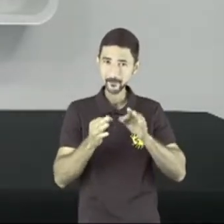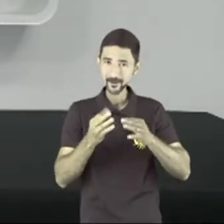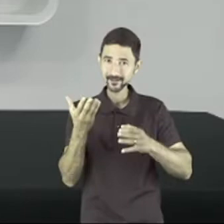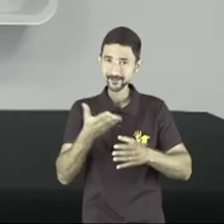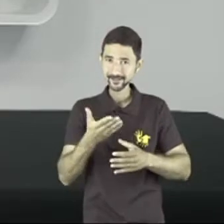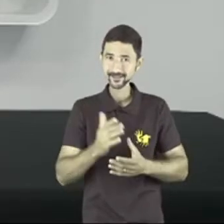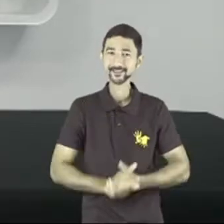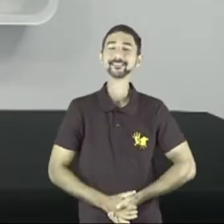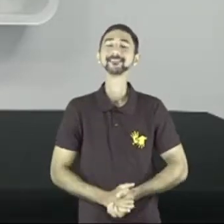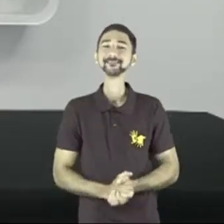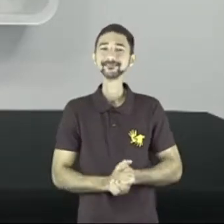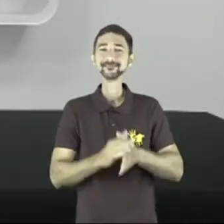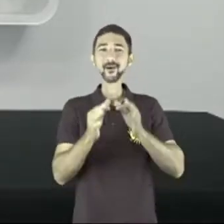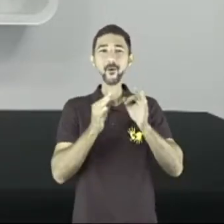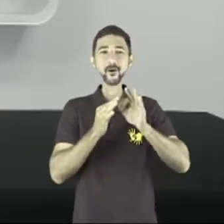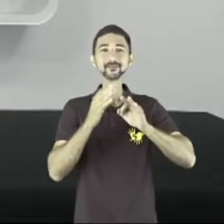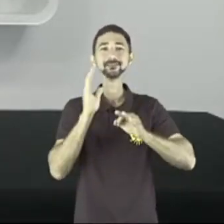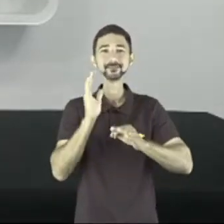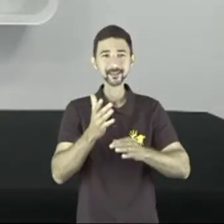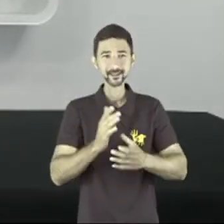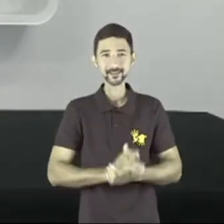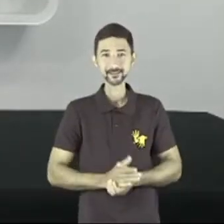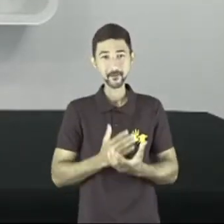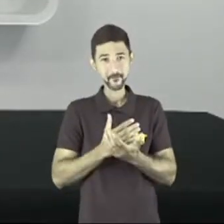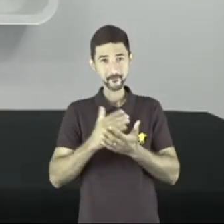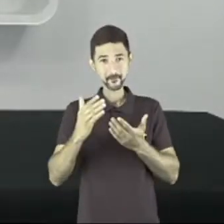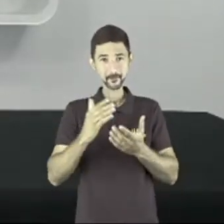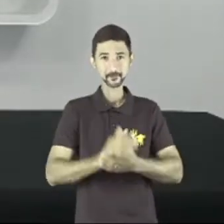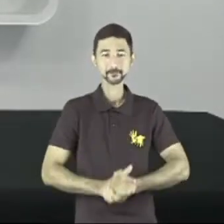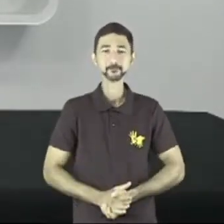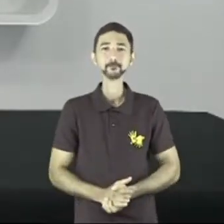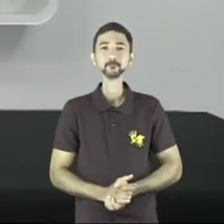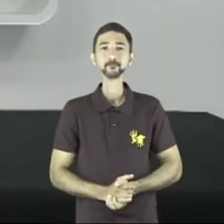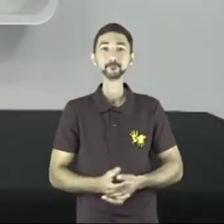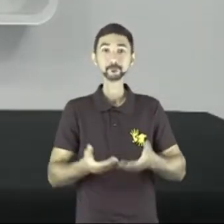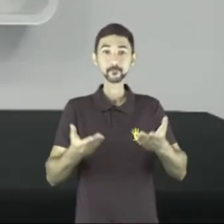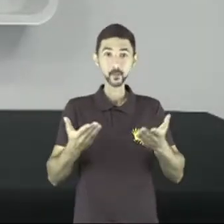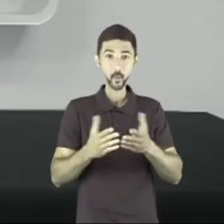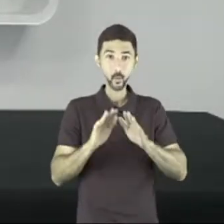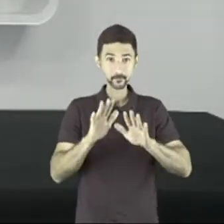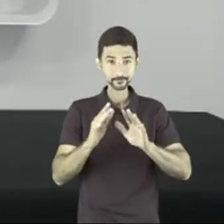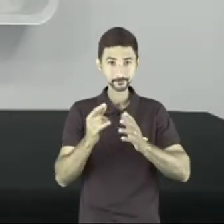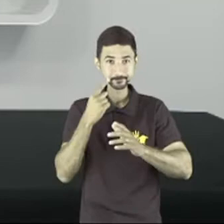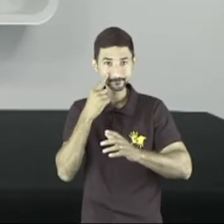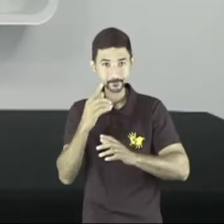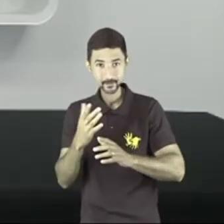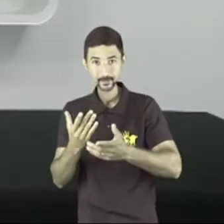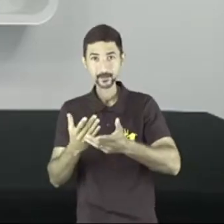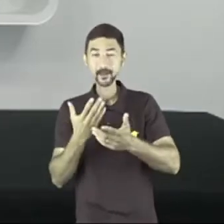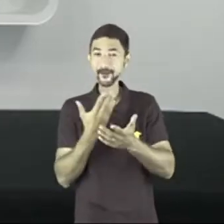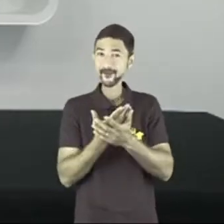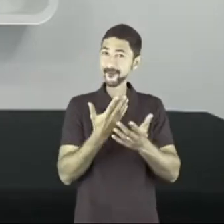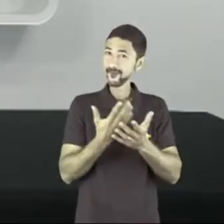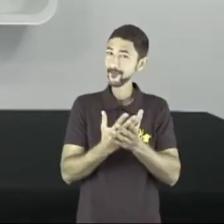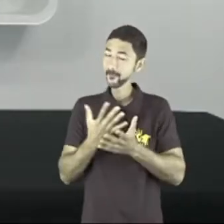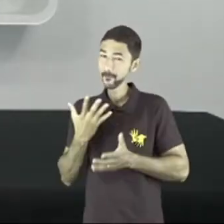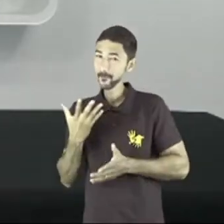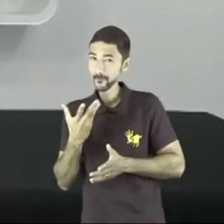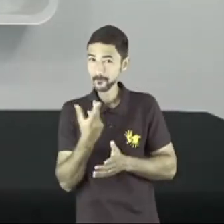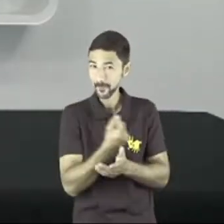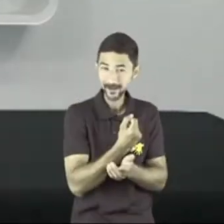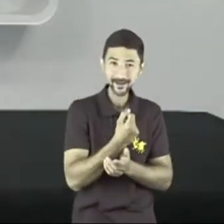preparados? Organizados? Então vamos lá? Hoje, crianças, nós temos uma aula